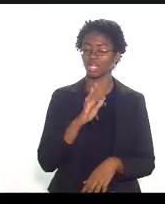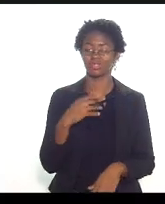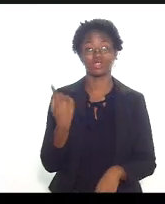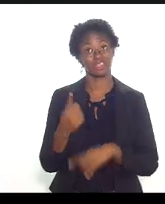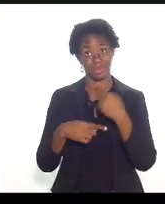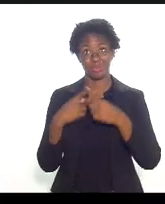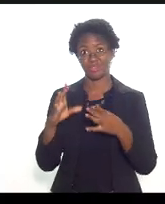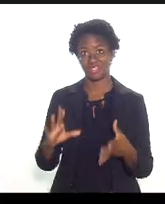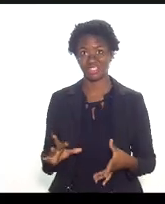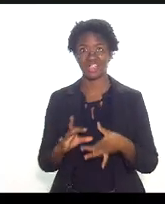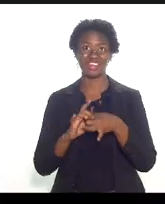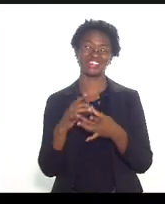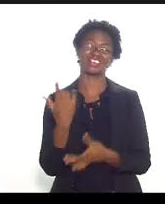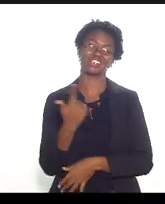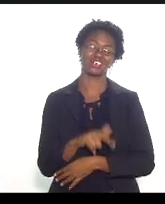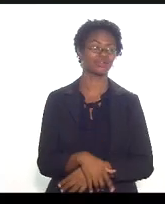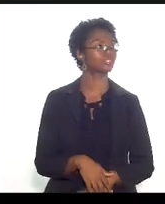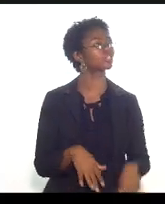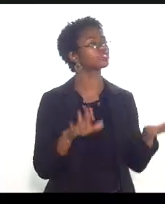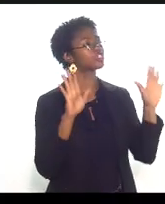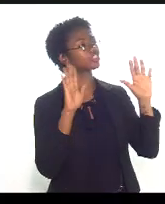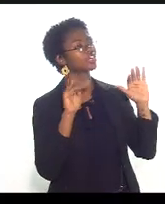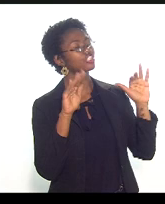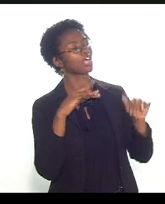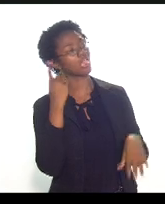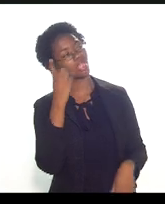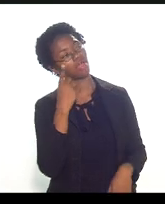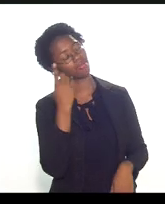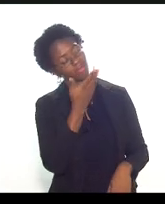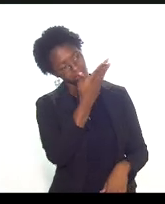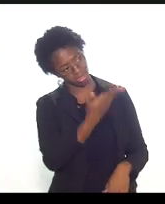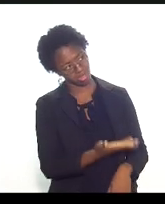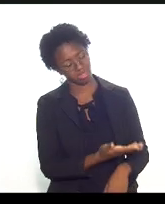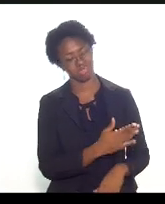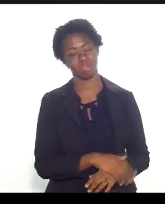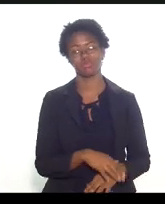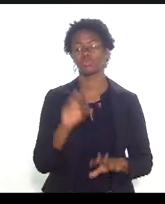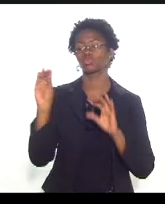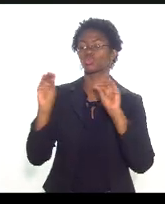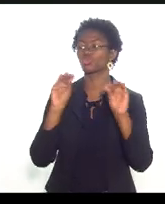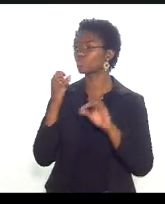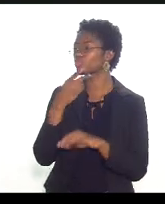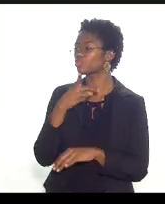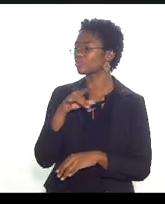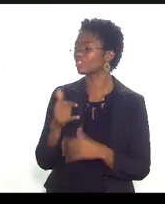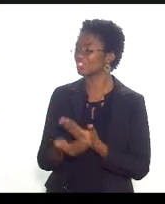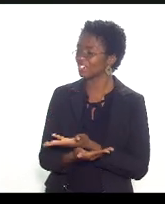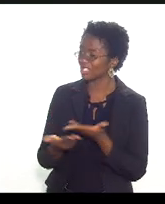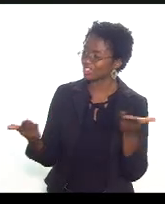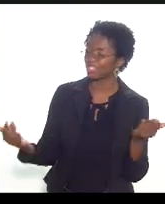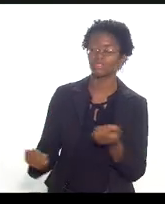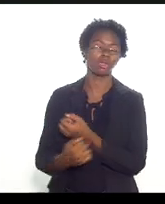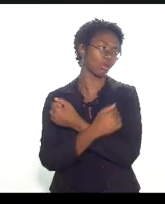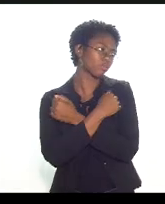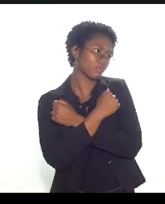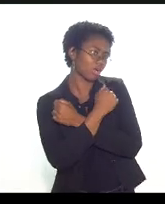vez. Parabéns, deputada Mônica Francisco. Beijo, bom dia a todos. Um abraço.